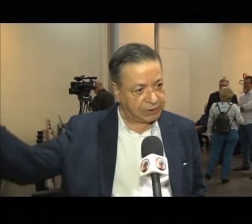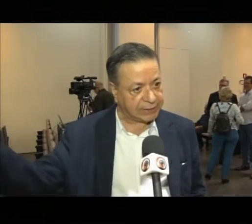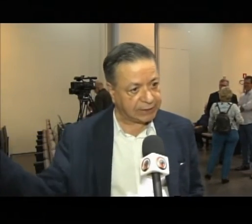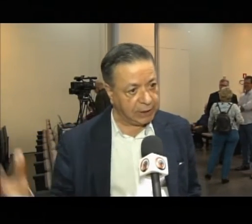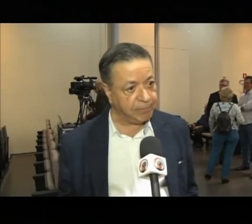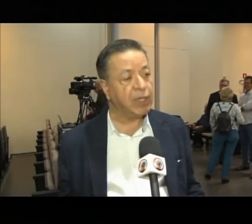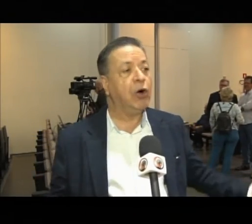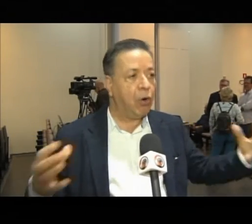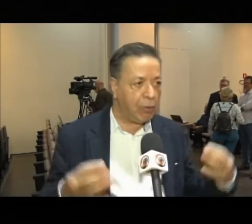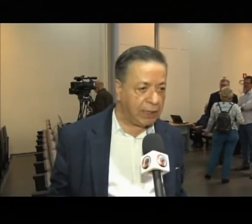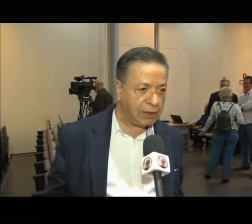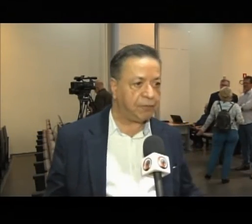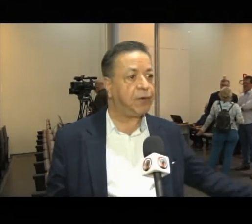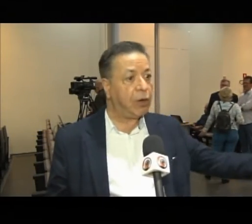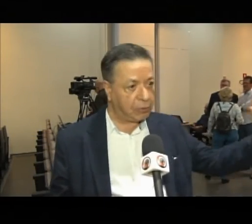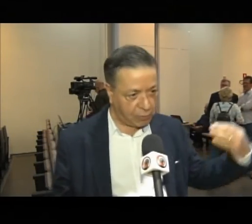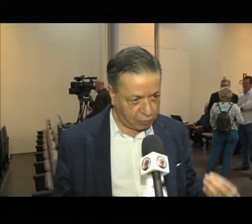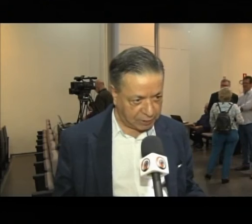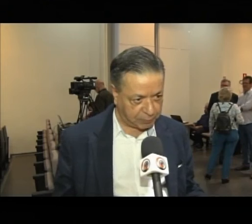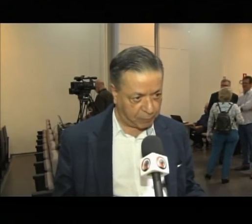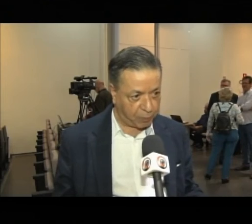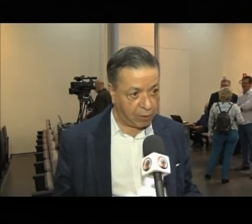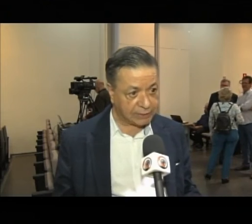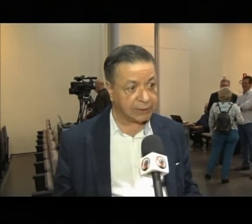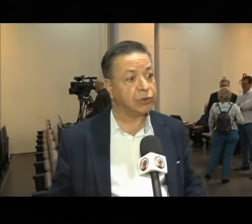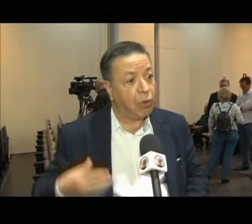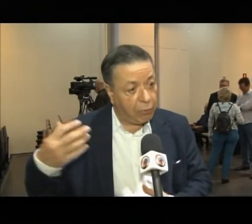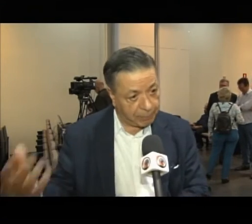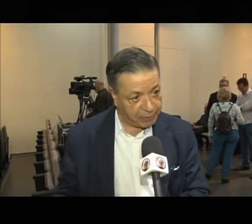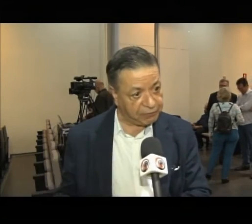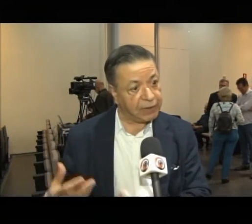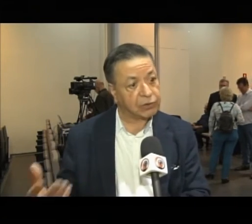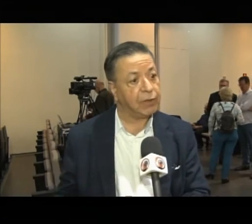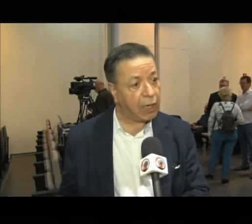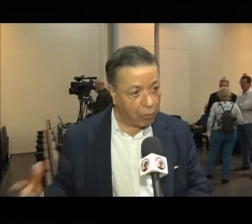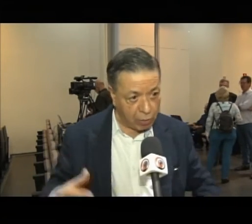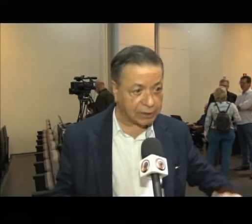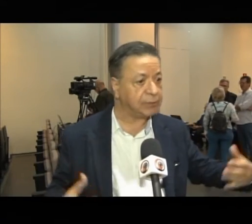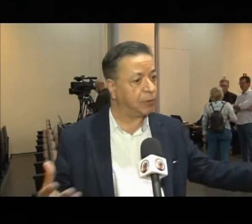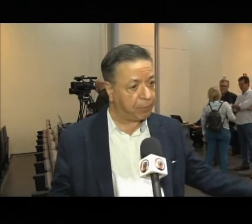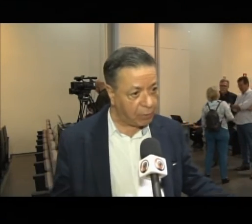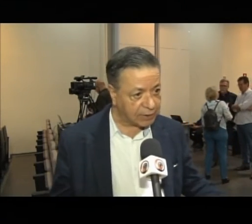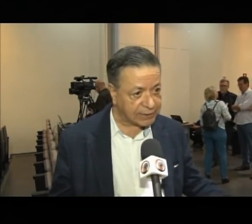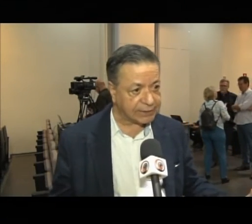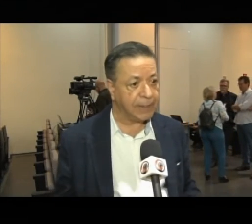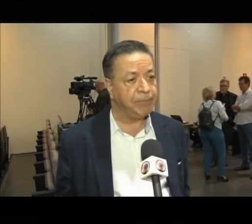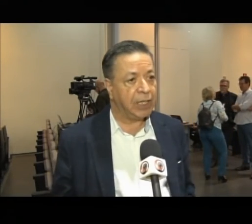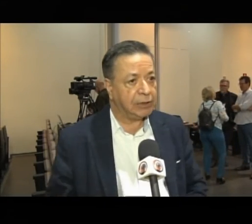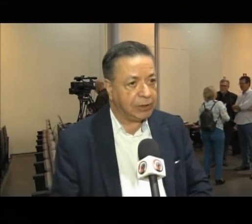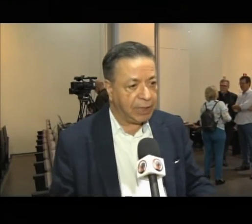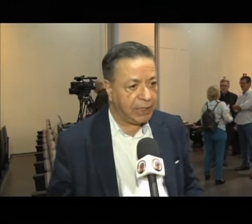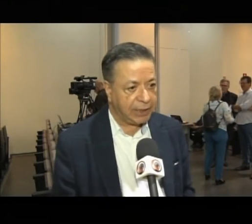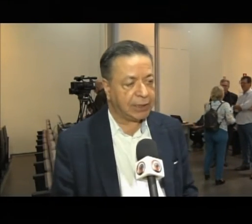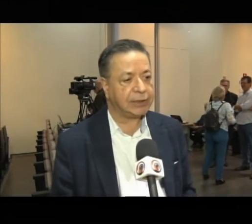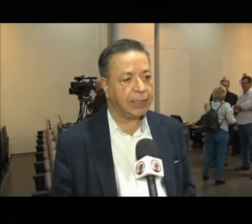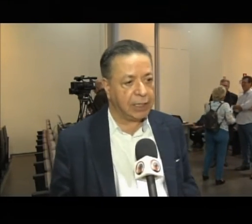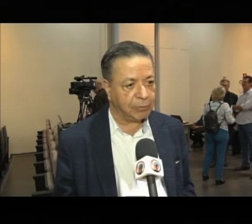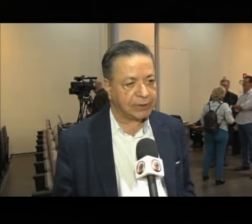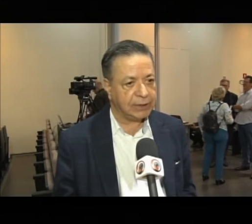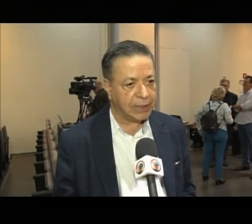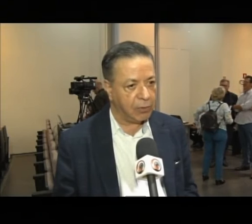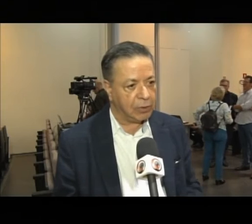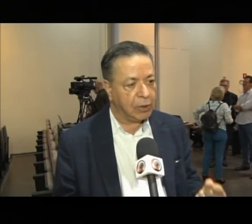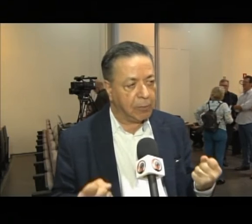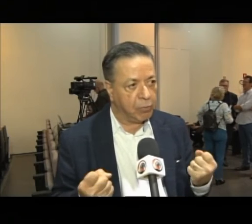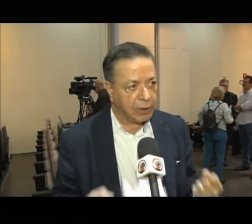para frente assim, ou ainda faltam algumas propostas, ou aperfeiçoar outras propostas, de maneira que